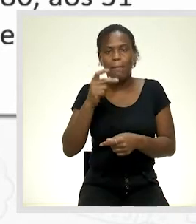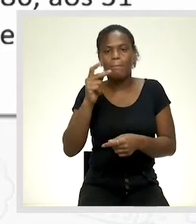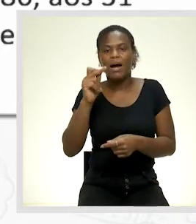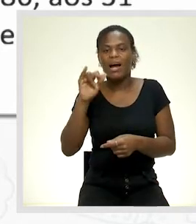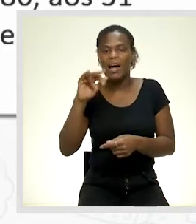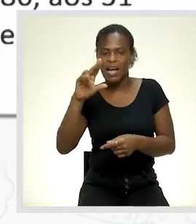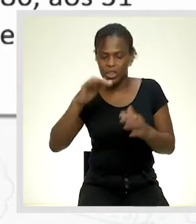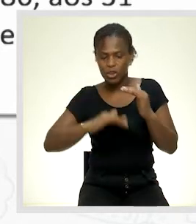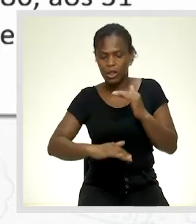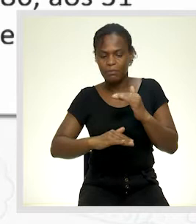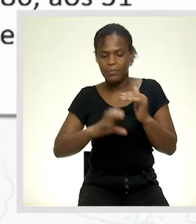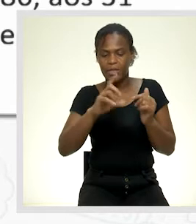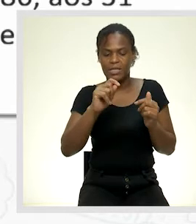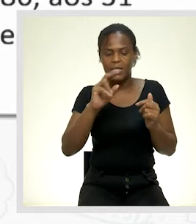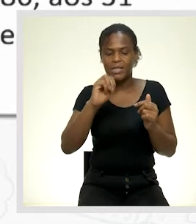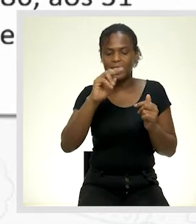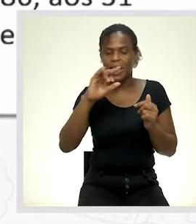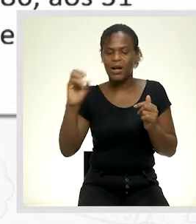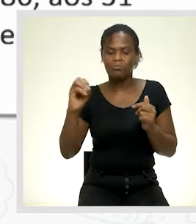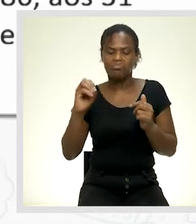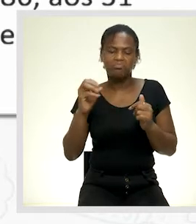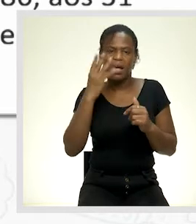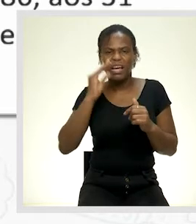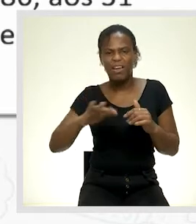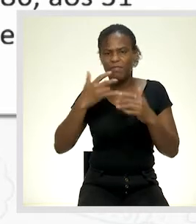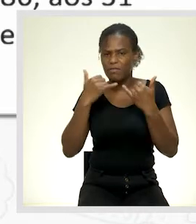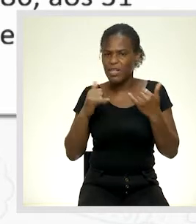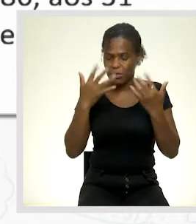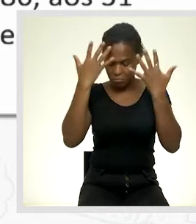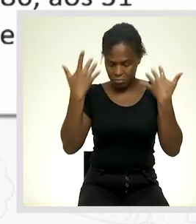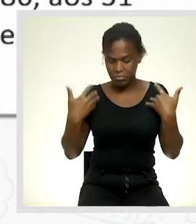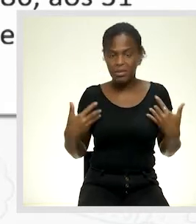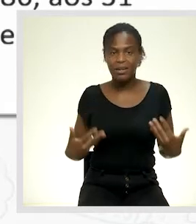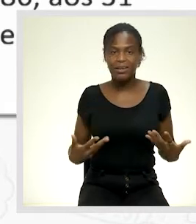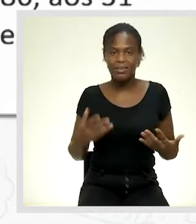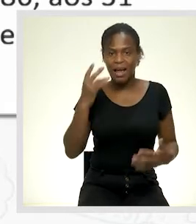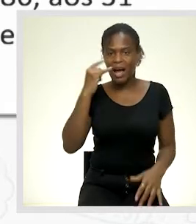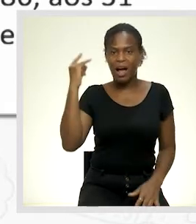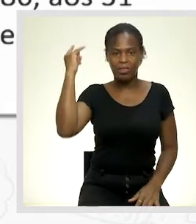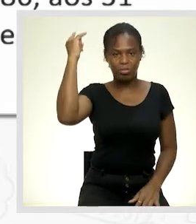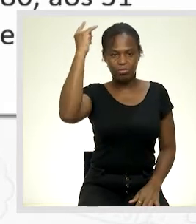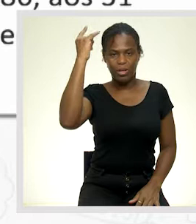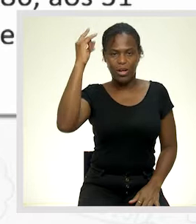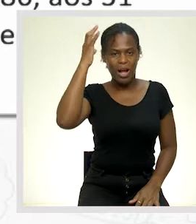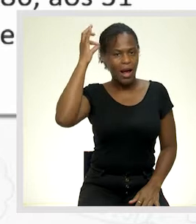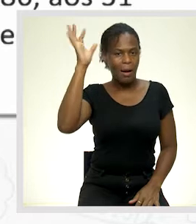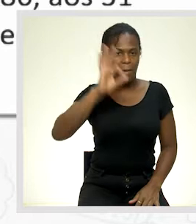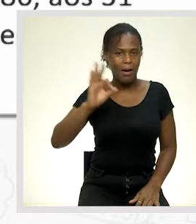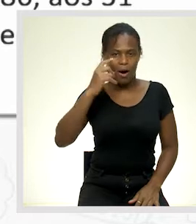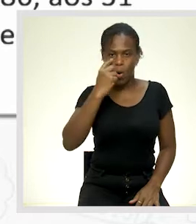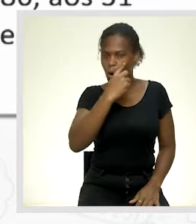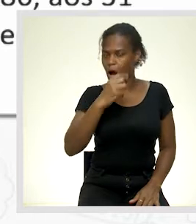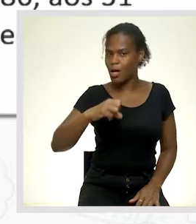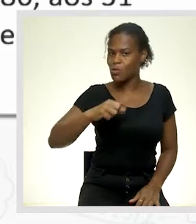trabalhou. Cesário teve uma infância feliz. Fisicamente, era alto, loiro e de